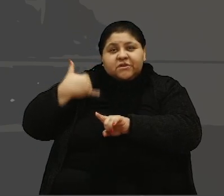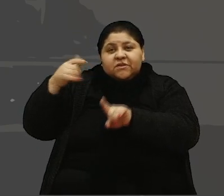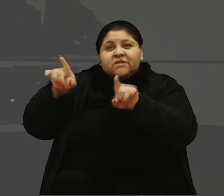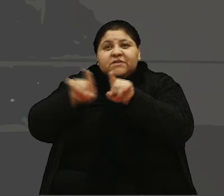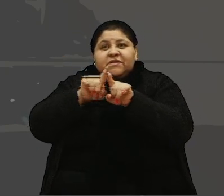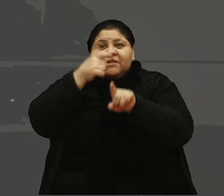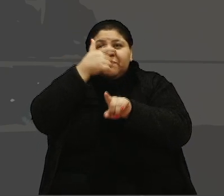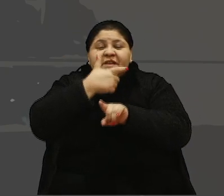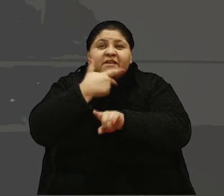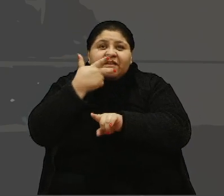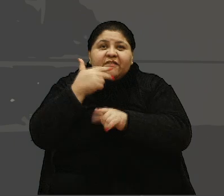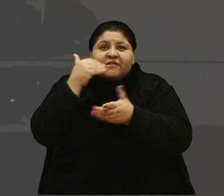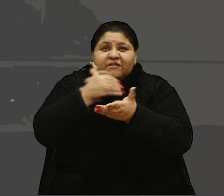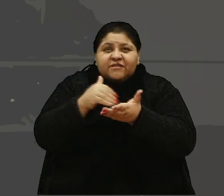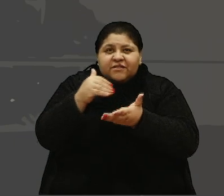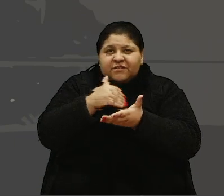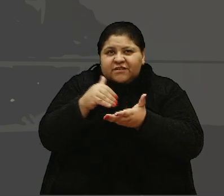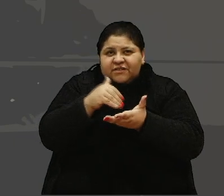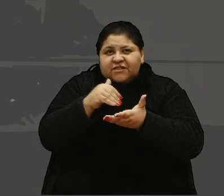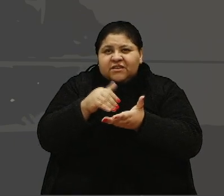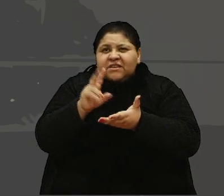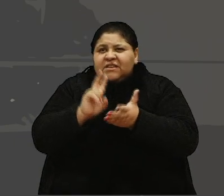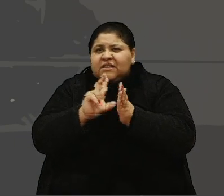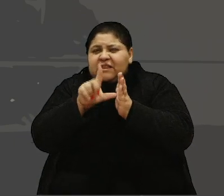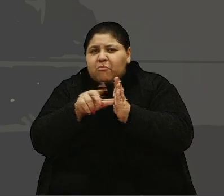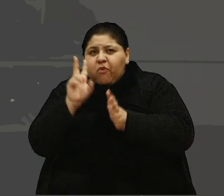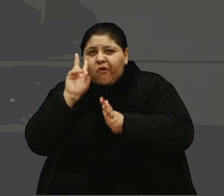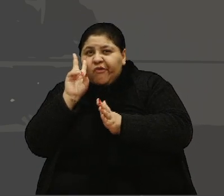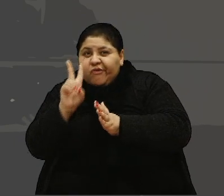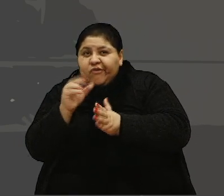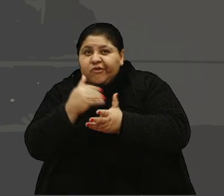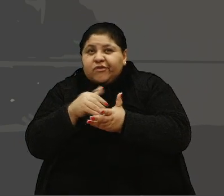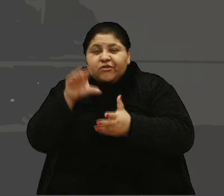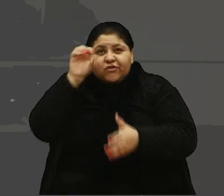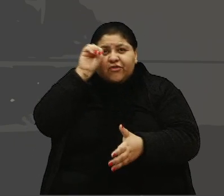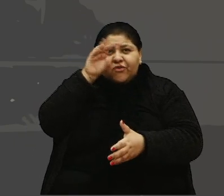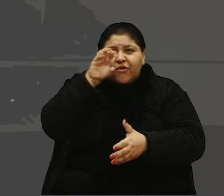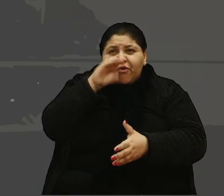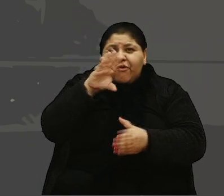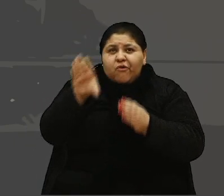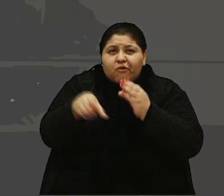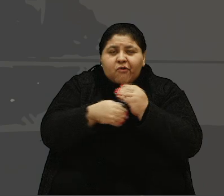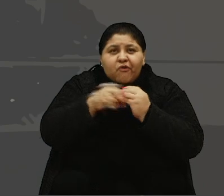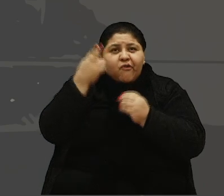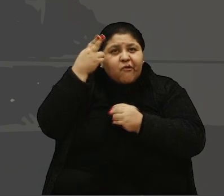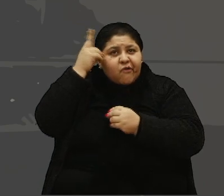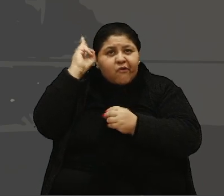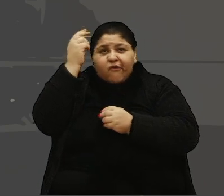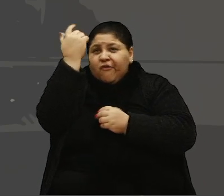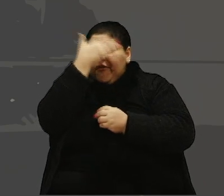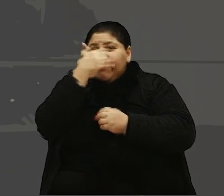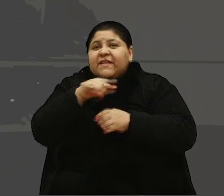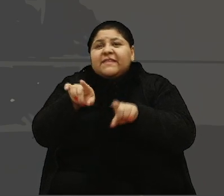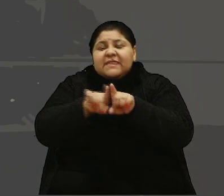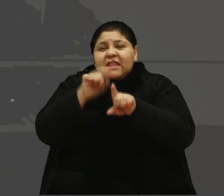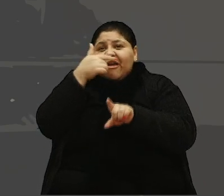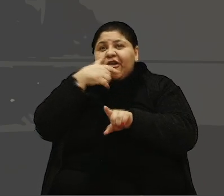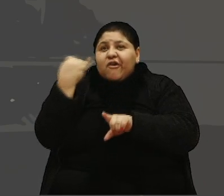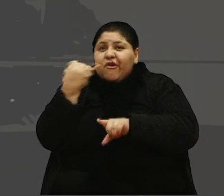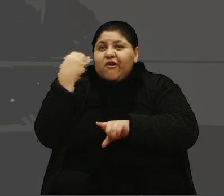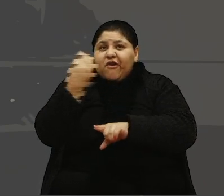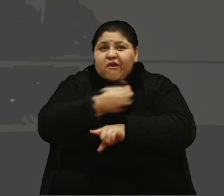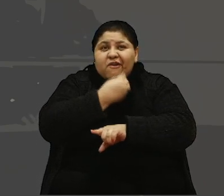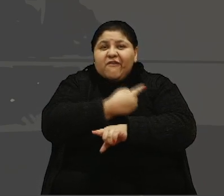aqui vai minha fala para o secretário, que com certeza vai assistir, para o secretário Fiuza, o adjunto, o Nespo, o prefeito. Também acho que é importante a vida desse senhor